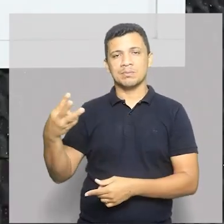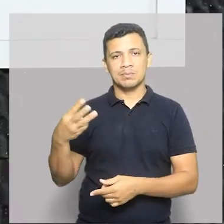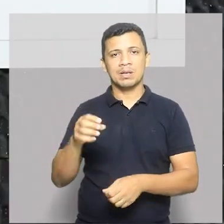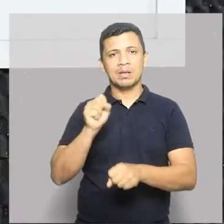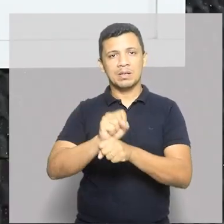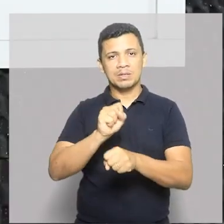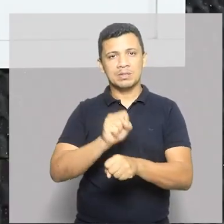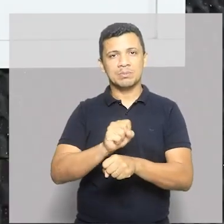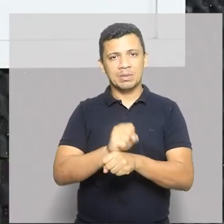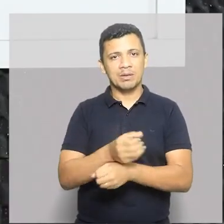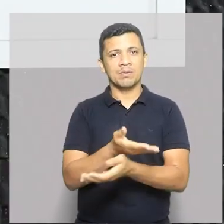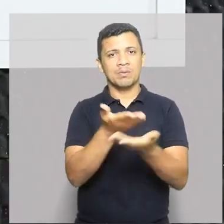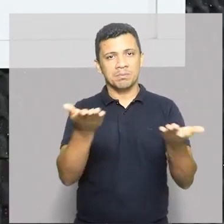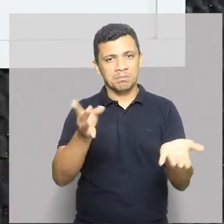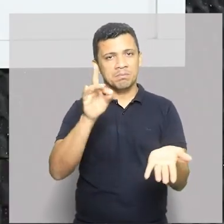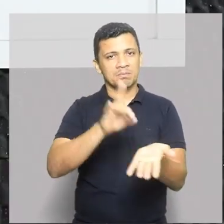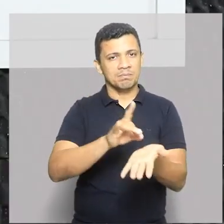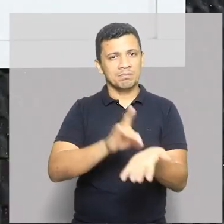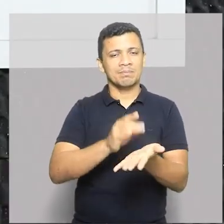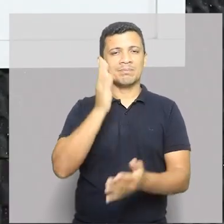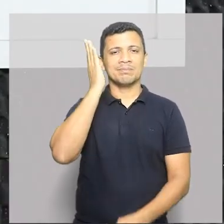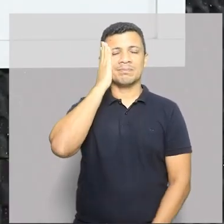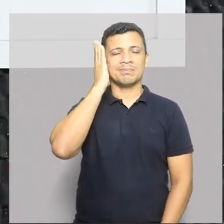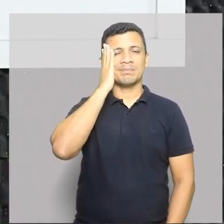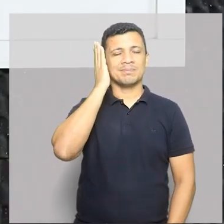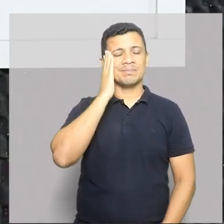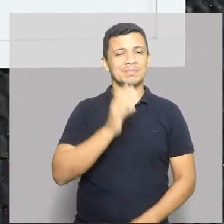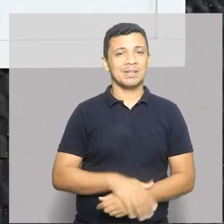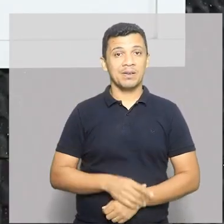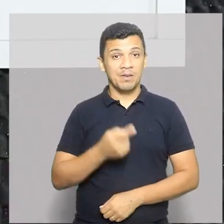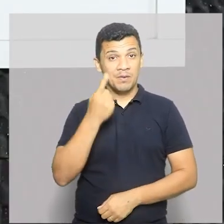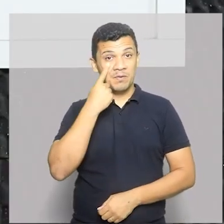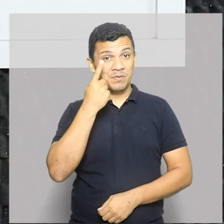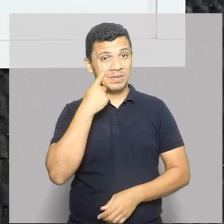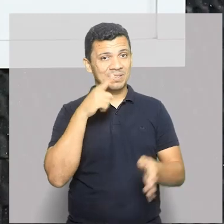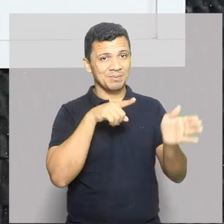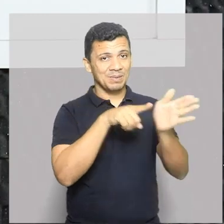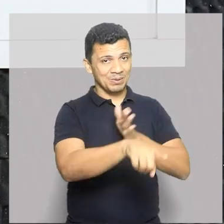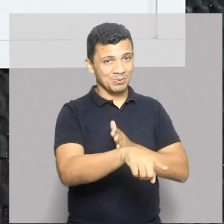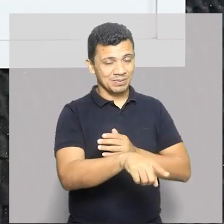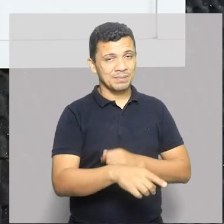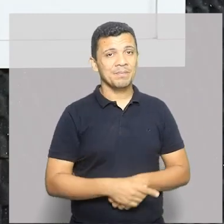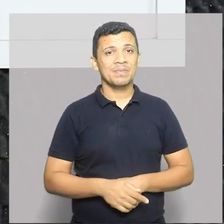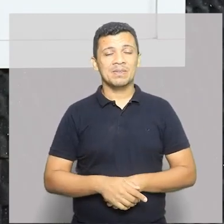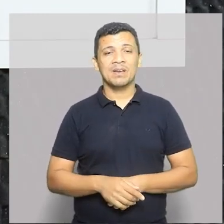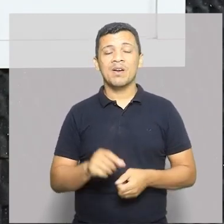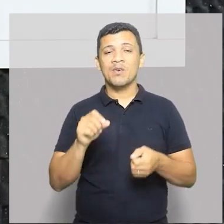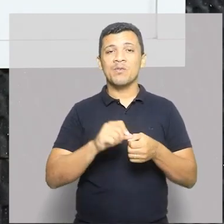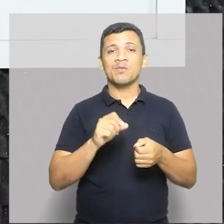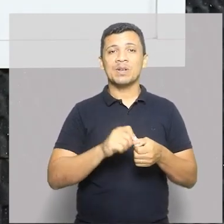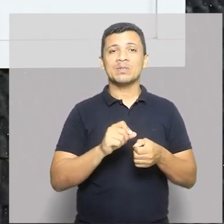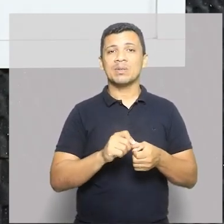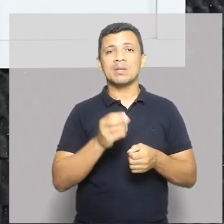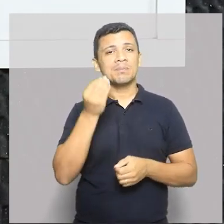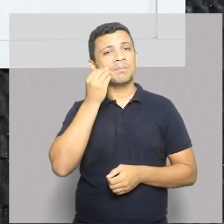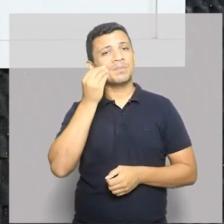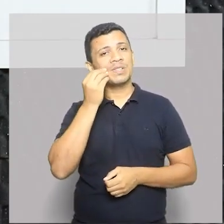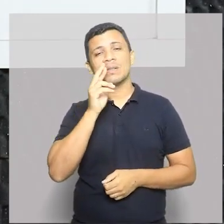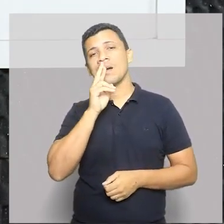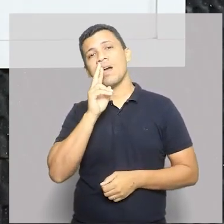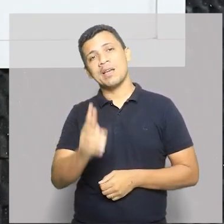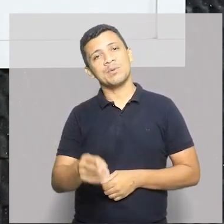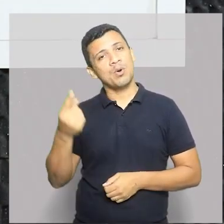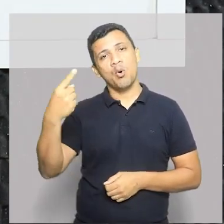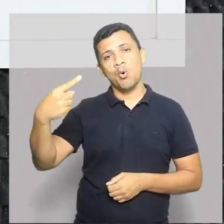tenham entendido, tá? Não esquece, depois dá uma olhada nas questões, finaliza fazendo a resolução de outras questões,